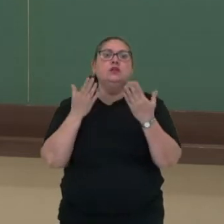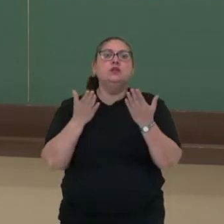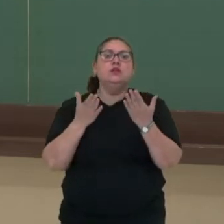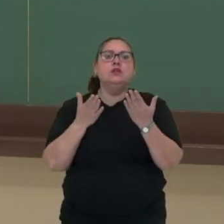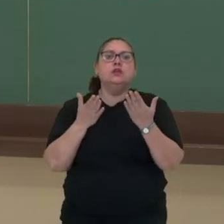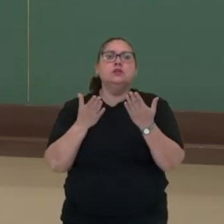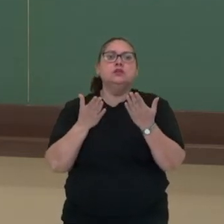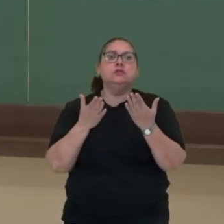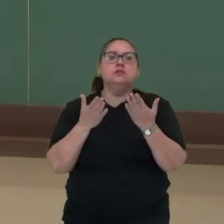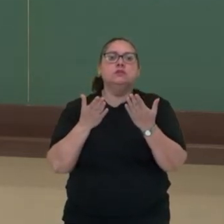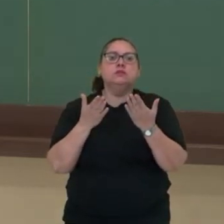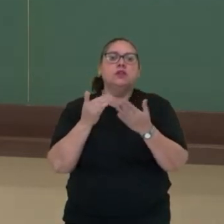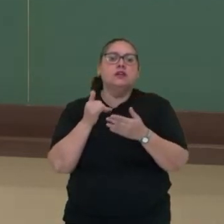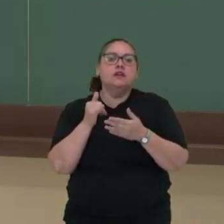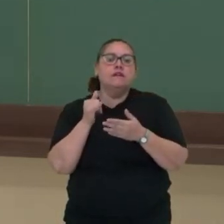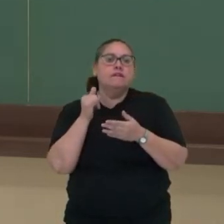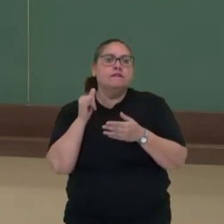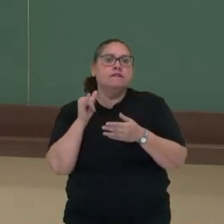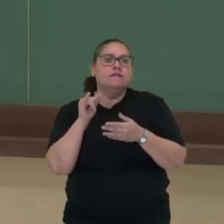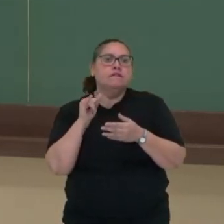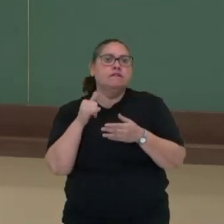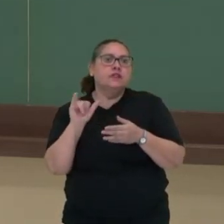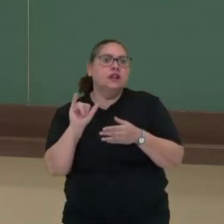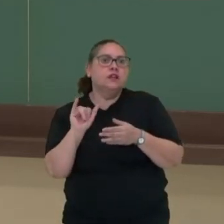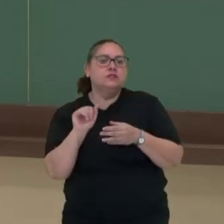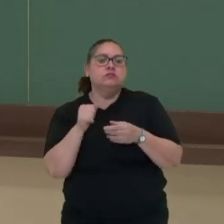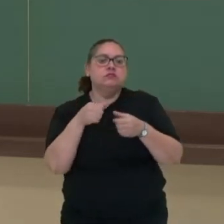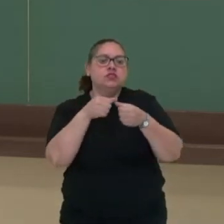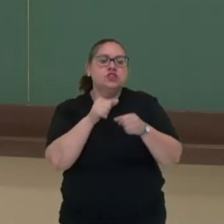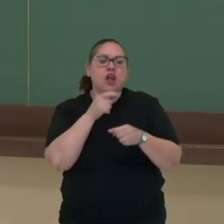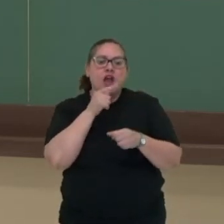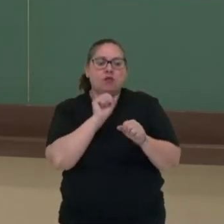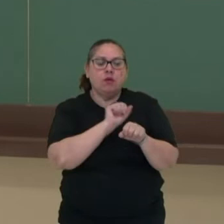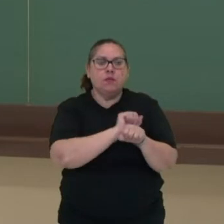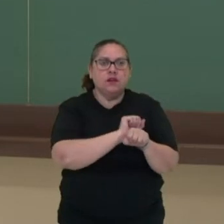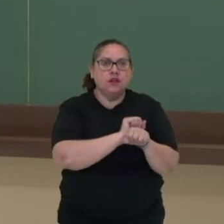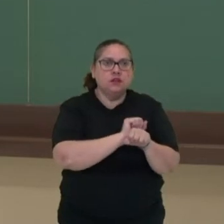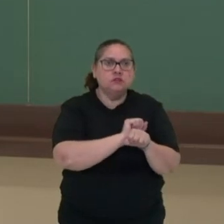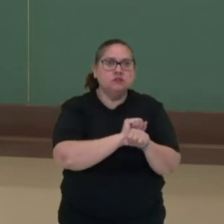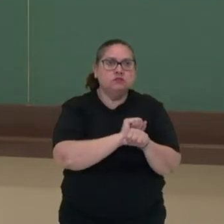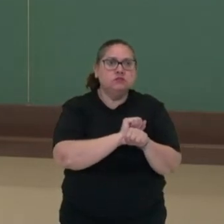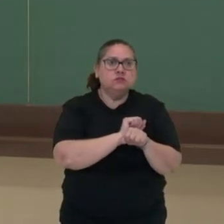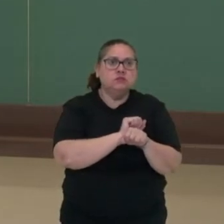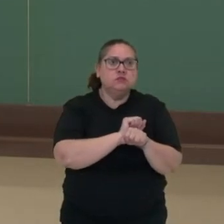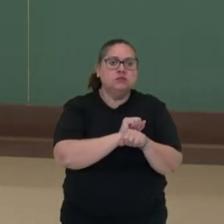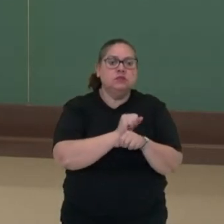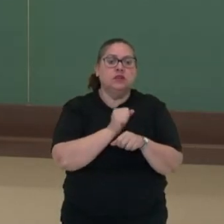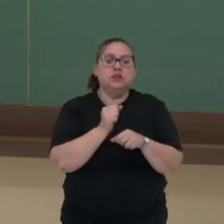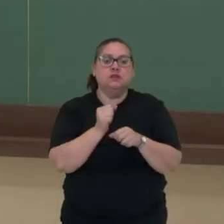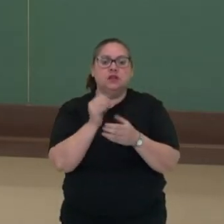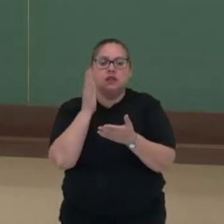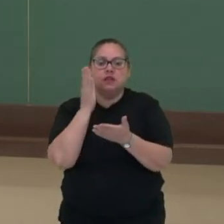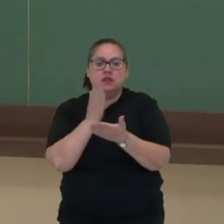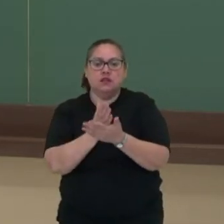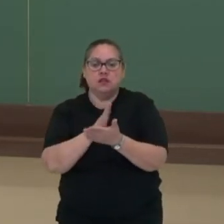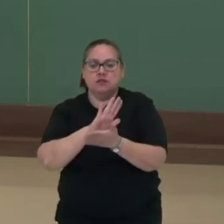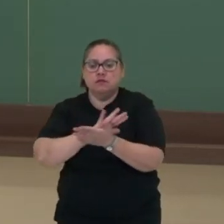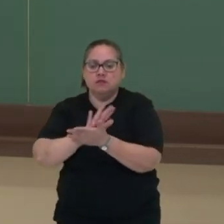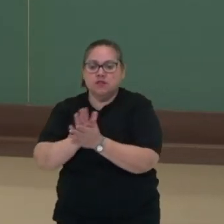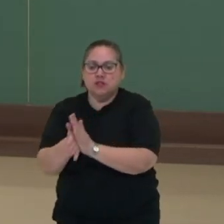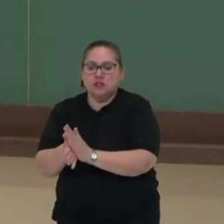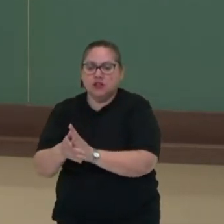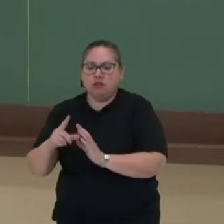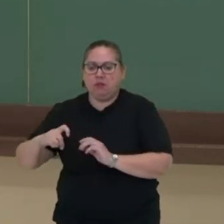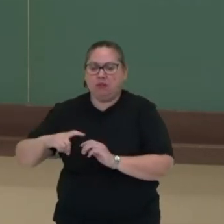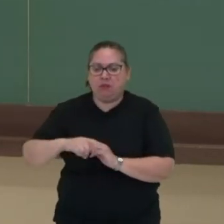as prevenções? Não deixar água parada. Para o quê? Para eliminar as